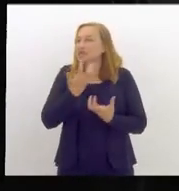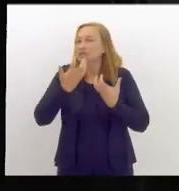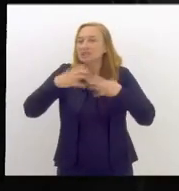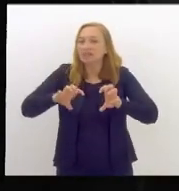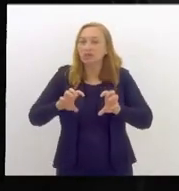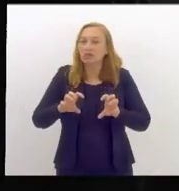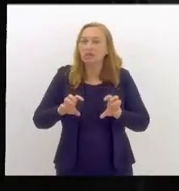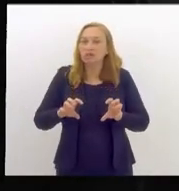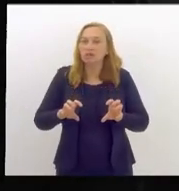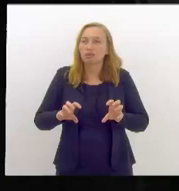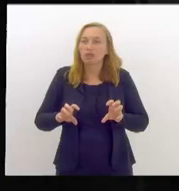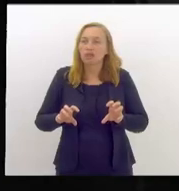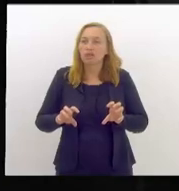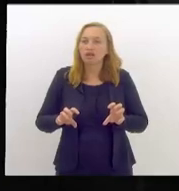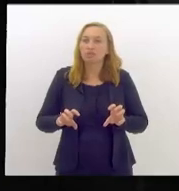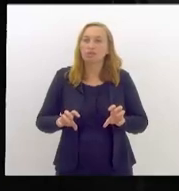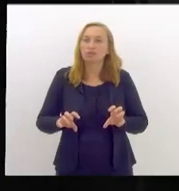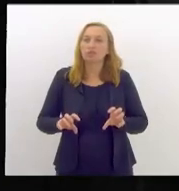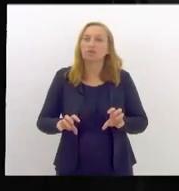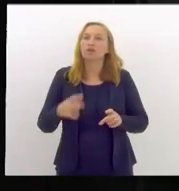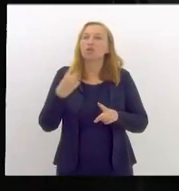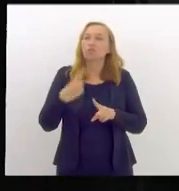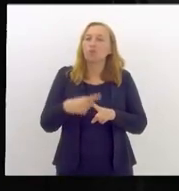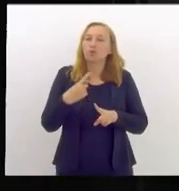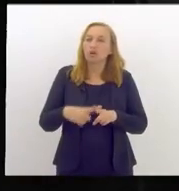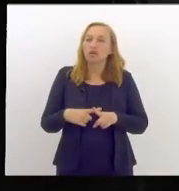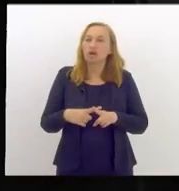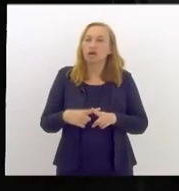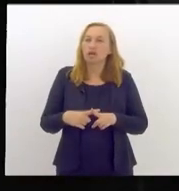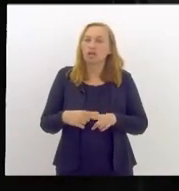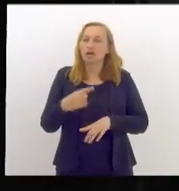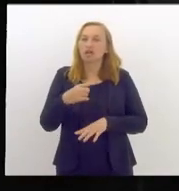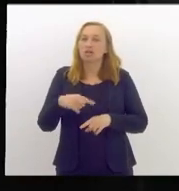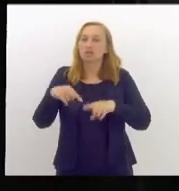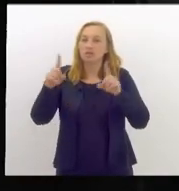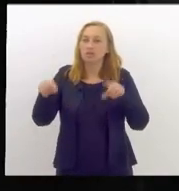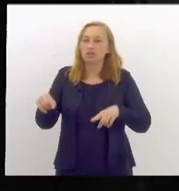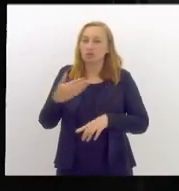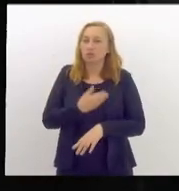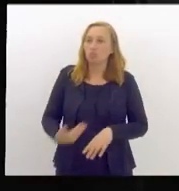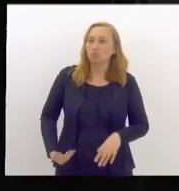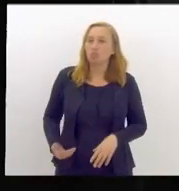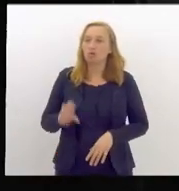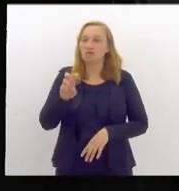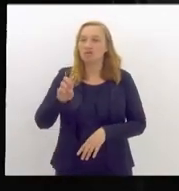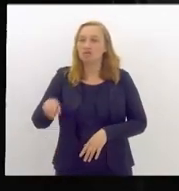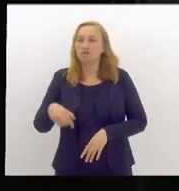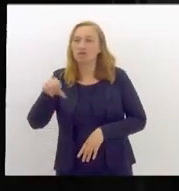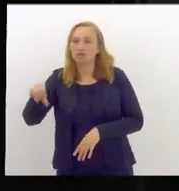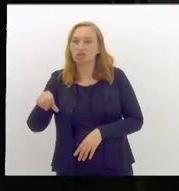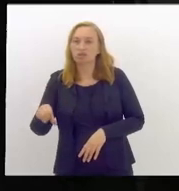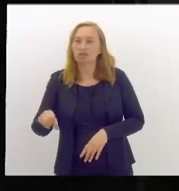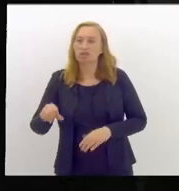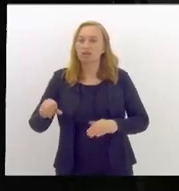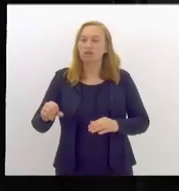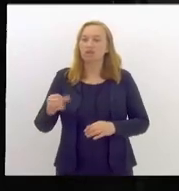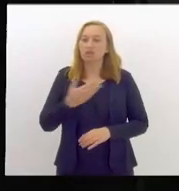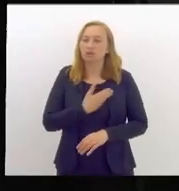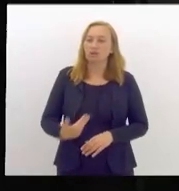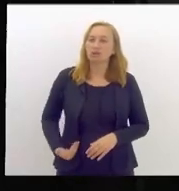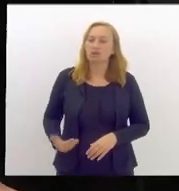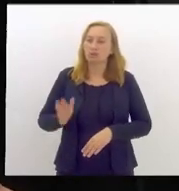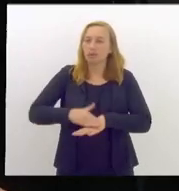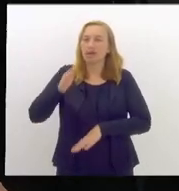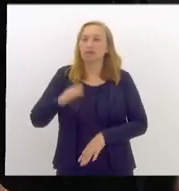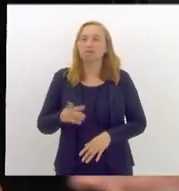dois pesos e Duas Medidas porque por alto Escalão mais de 60%, e porque menos de 100%, 6%. para os servidores